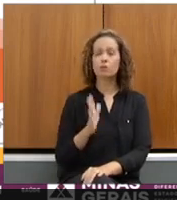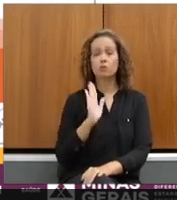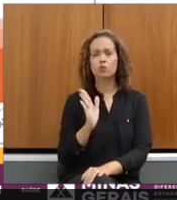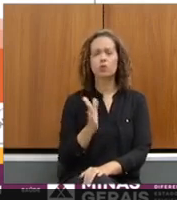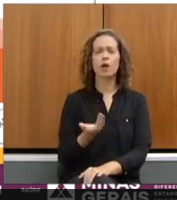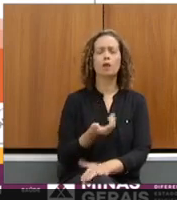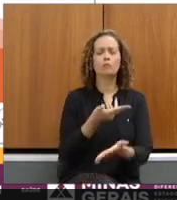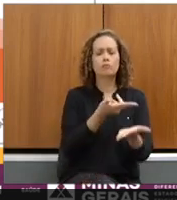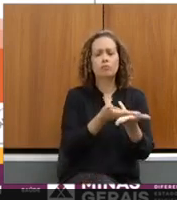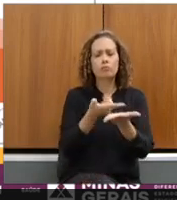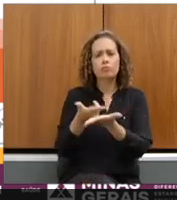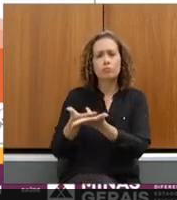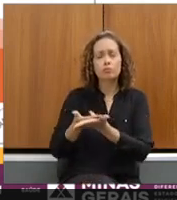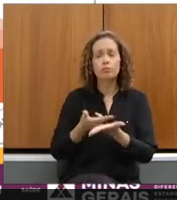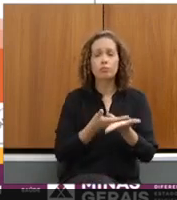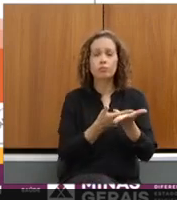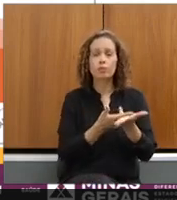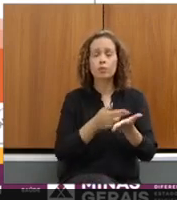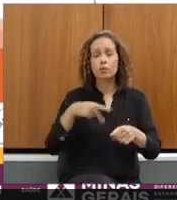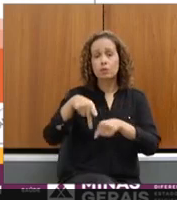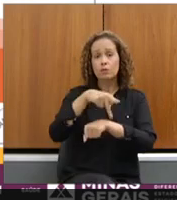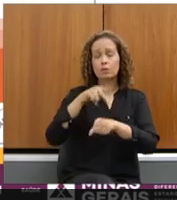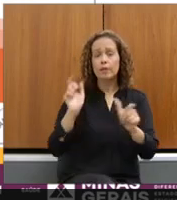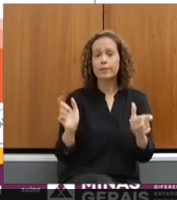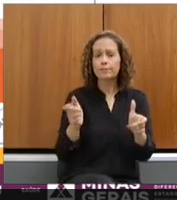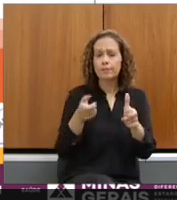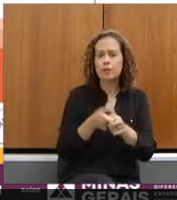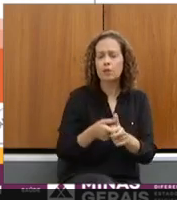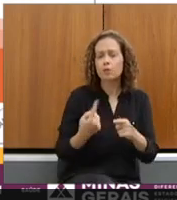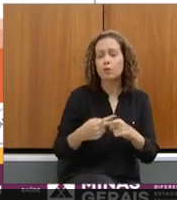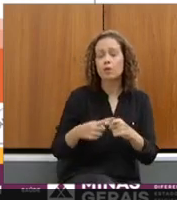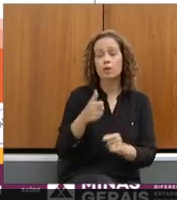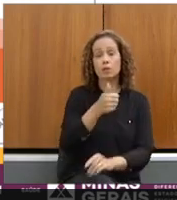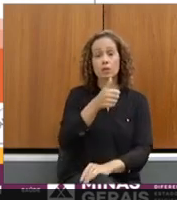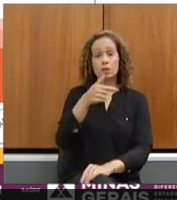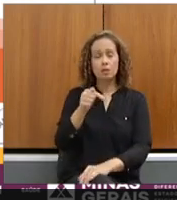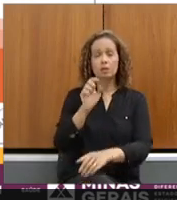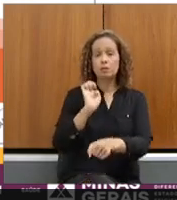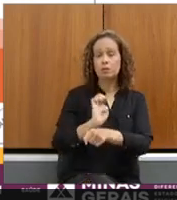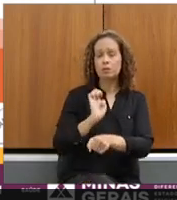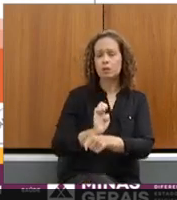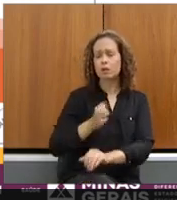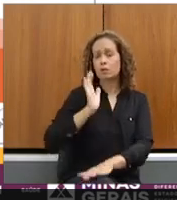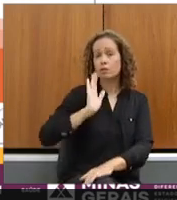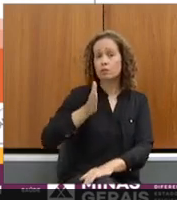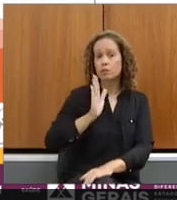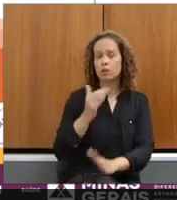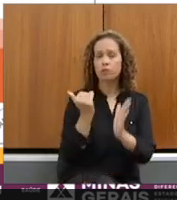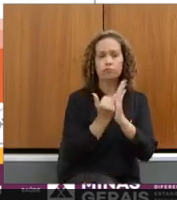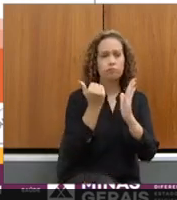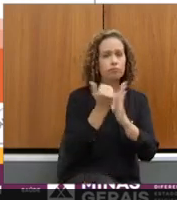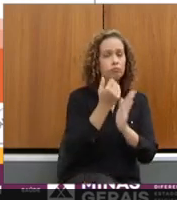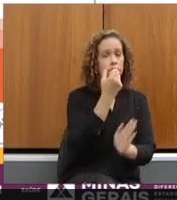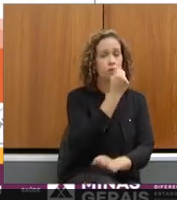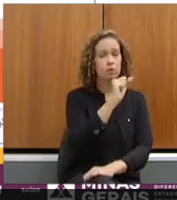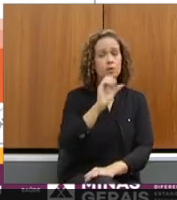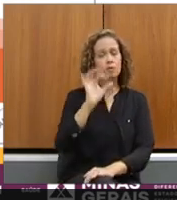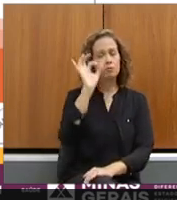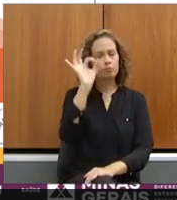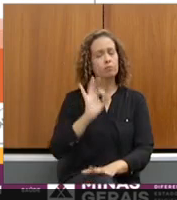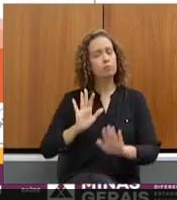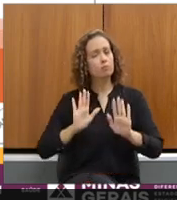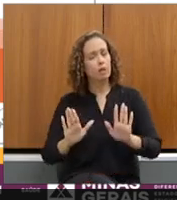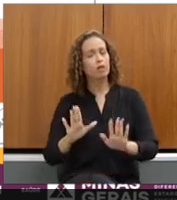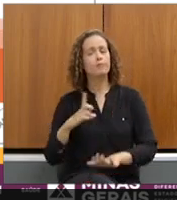uma das menores do país uma vez que pelo menos o estado já passaram de oitenta por cento mas nós temos